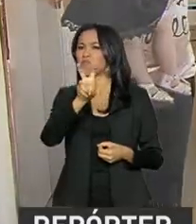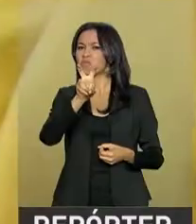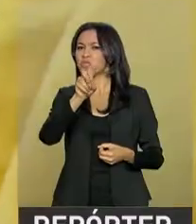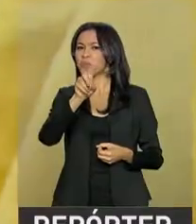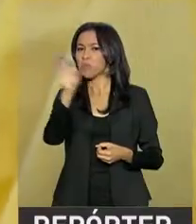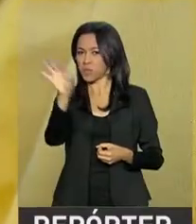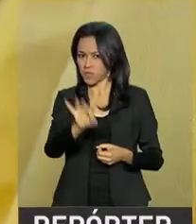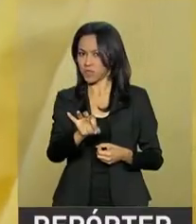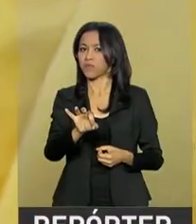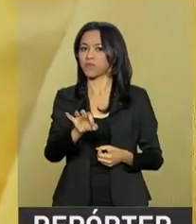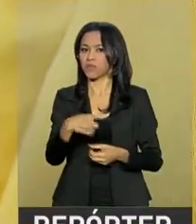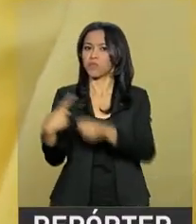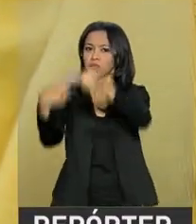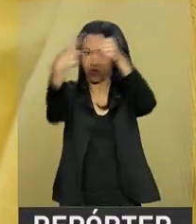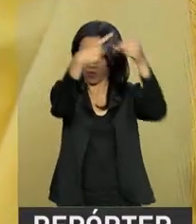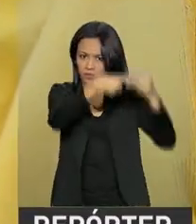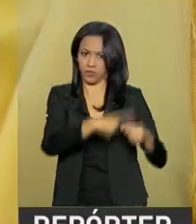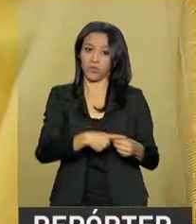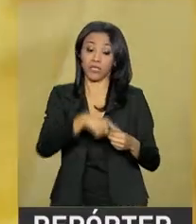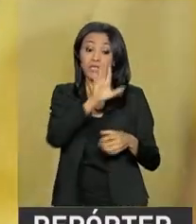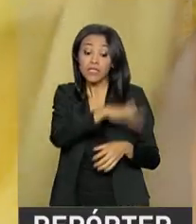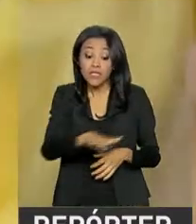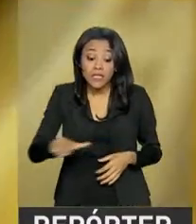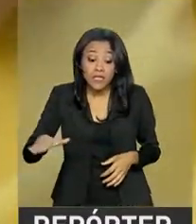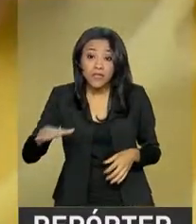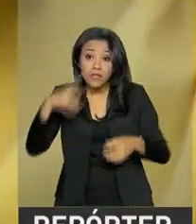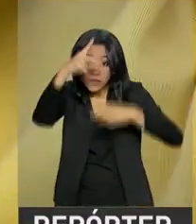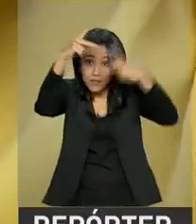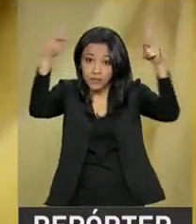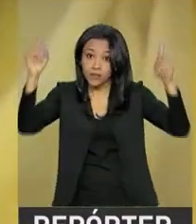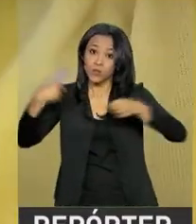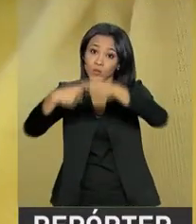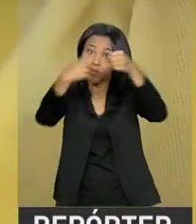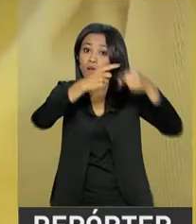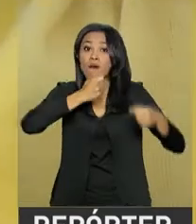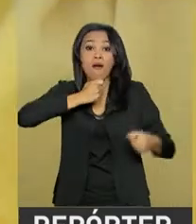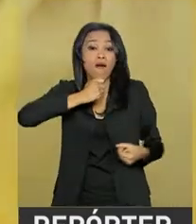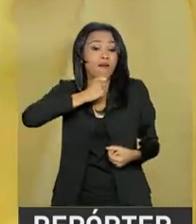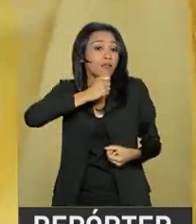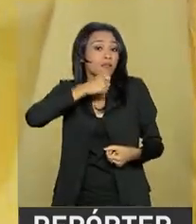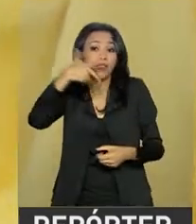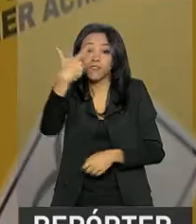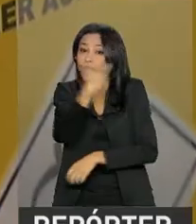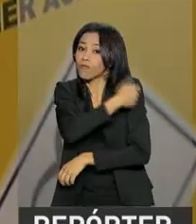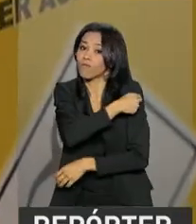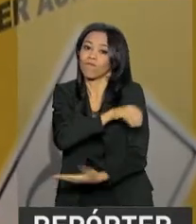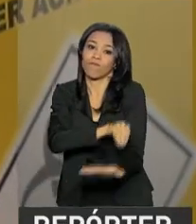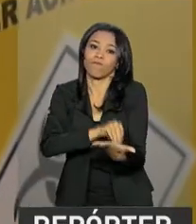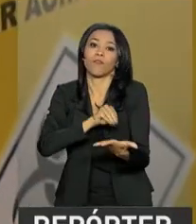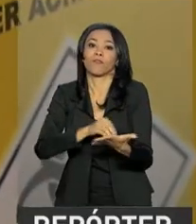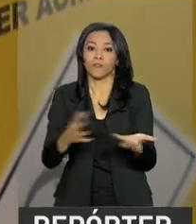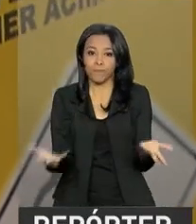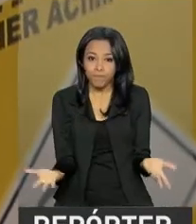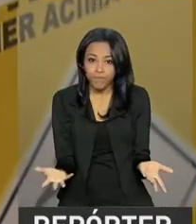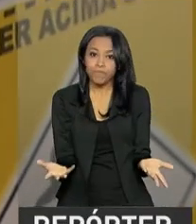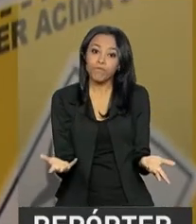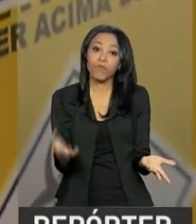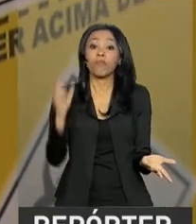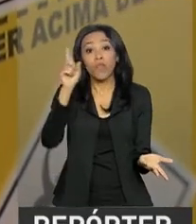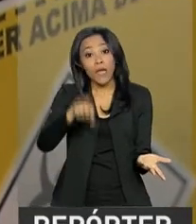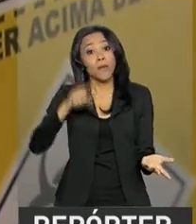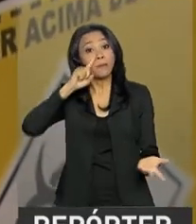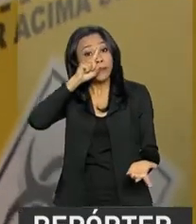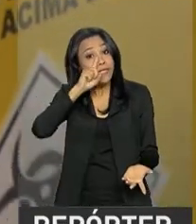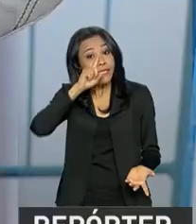ou 6 50% as crianças daquele municípios não foram devidamente vacinado e é exatamente esse o risco